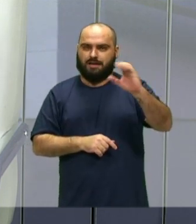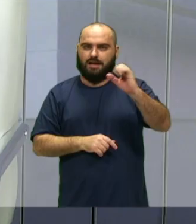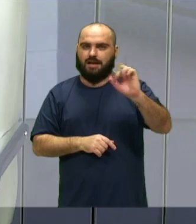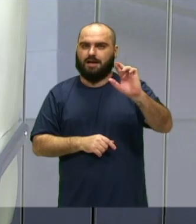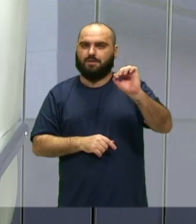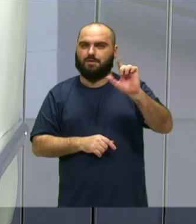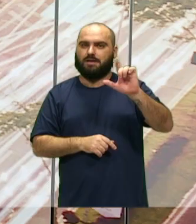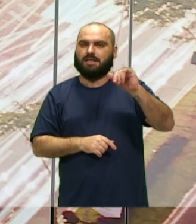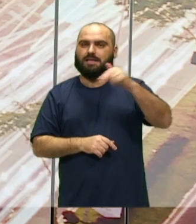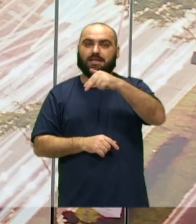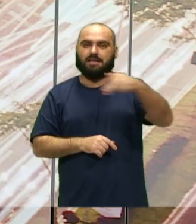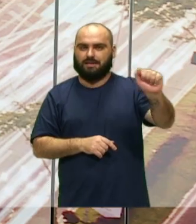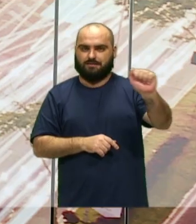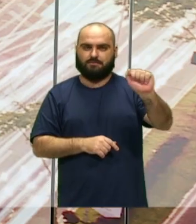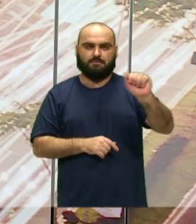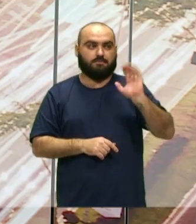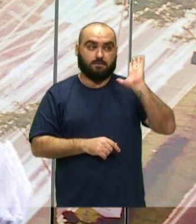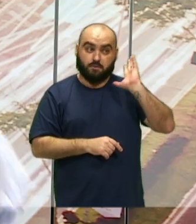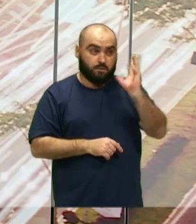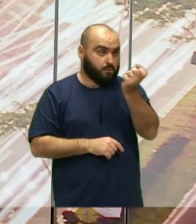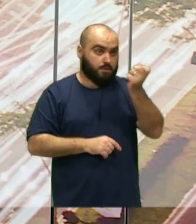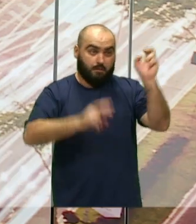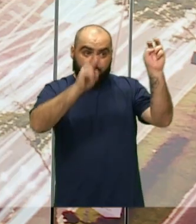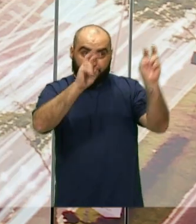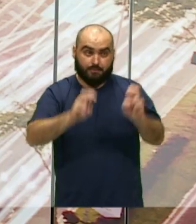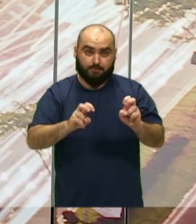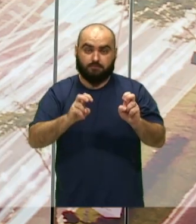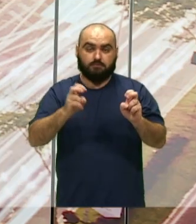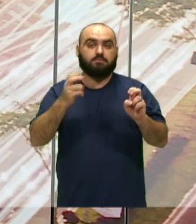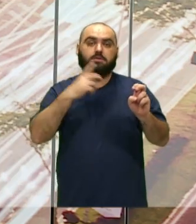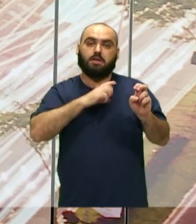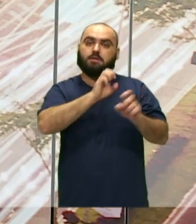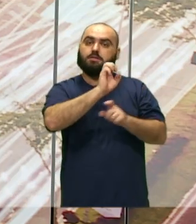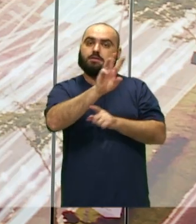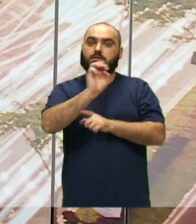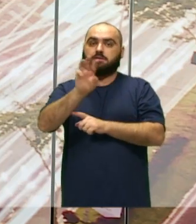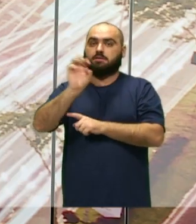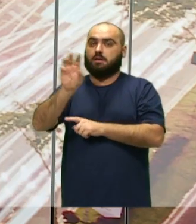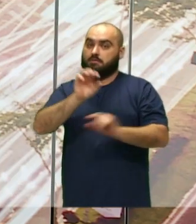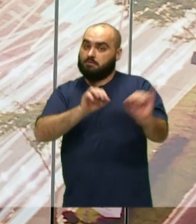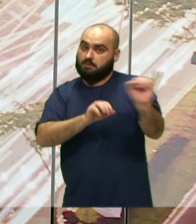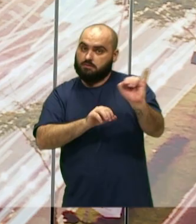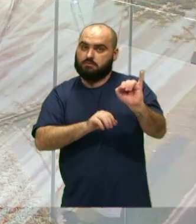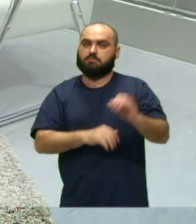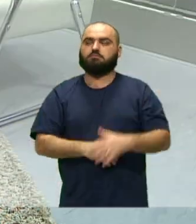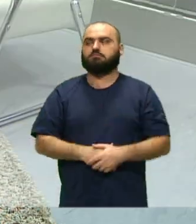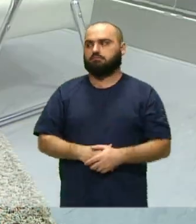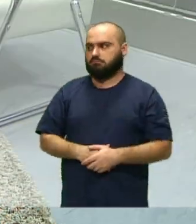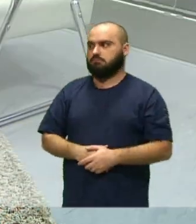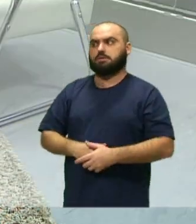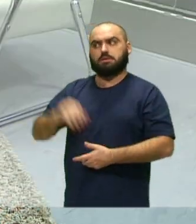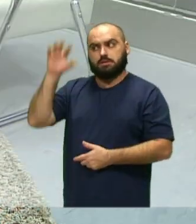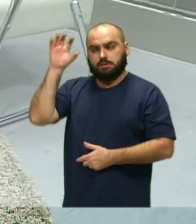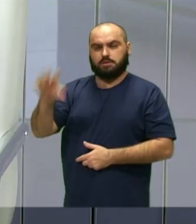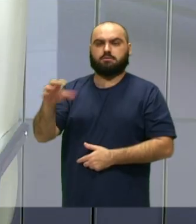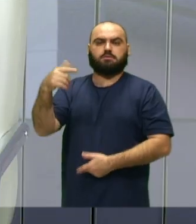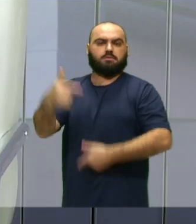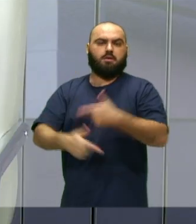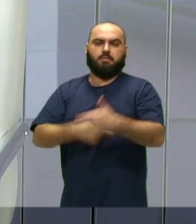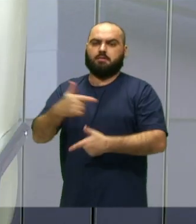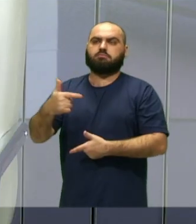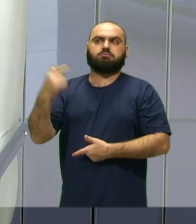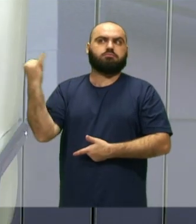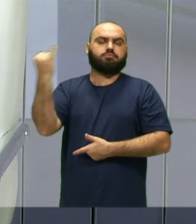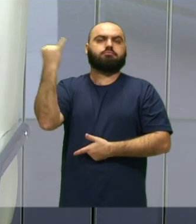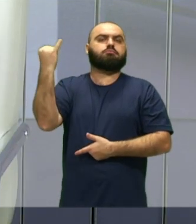N's. Lembrando que todas as pautas também que a gente conversou estão no site da Câmara de Vereadores de Itajaí. Porque isso é um trabalho bastante